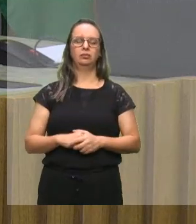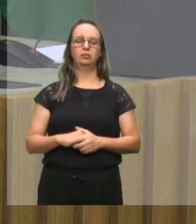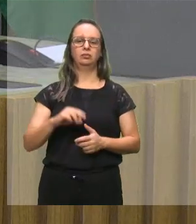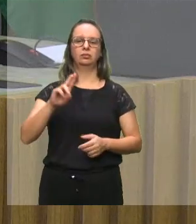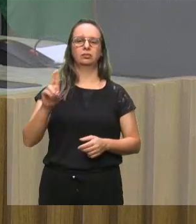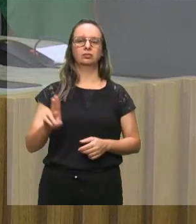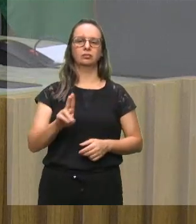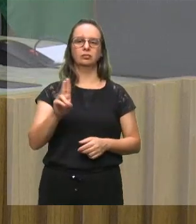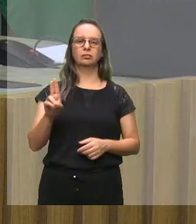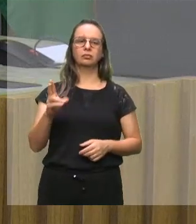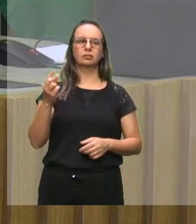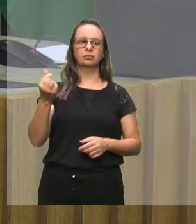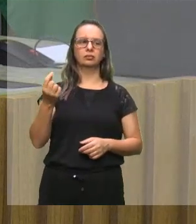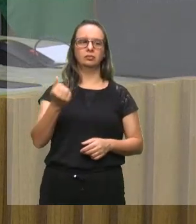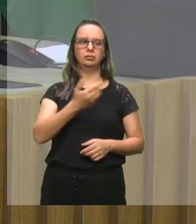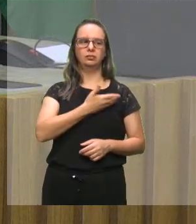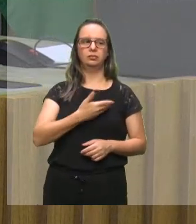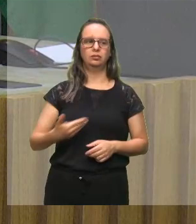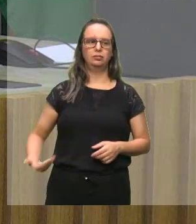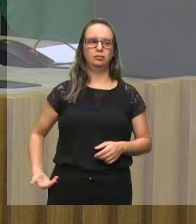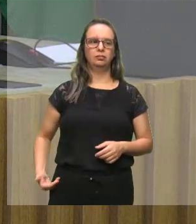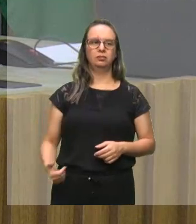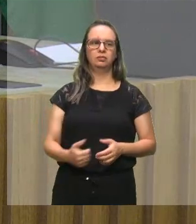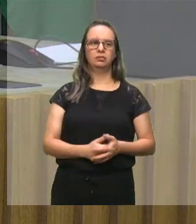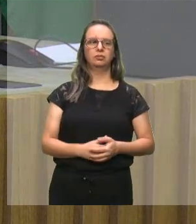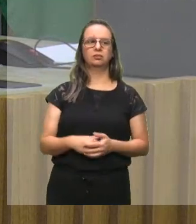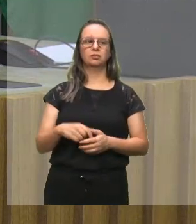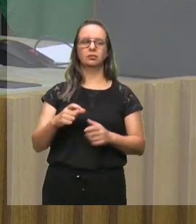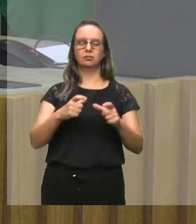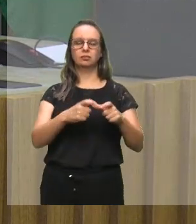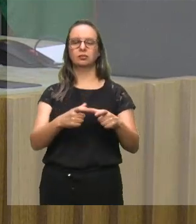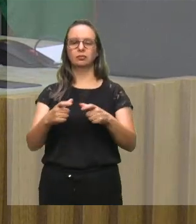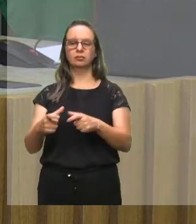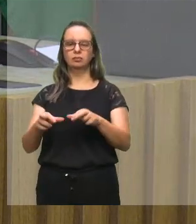do recurso público para algumas áreas.